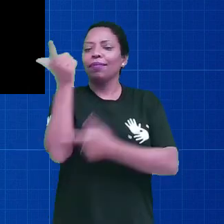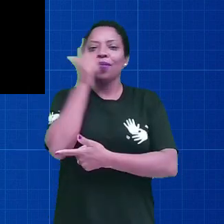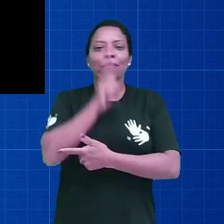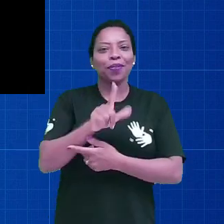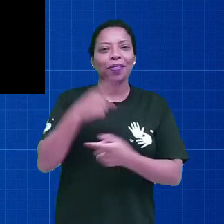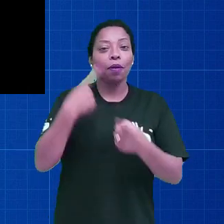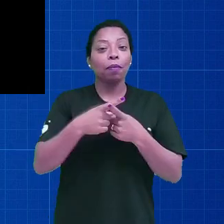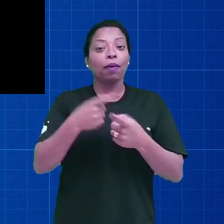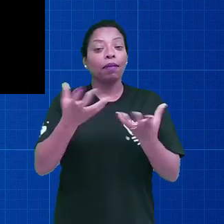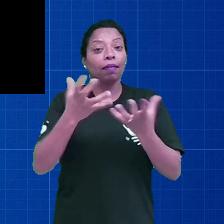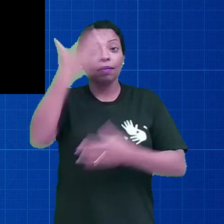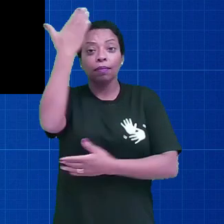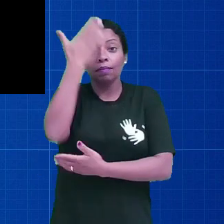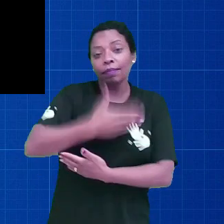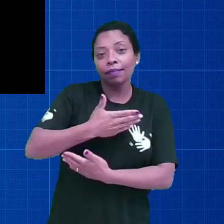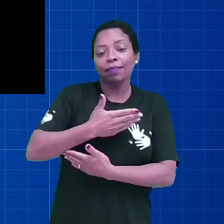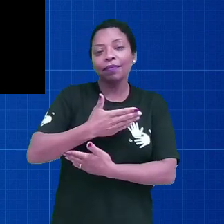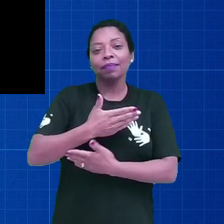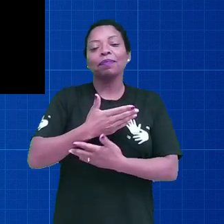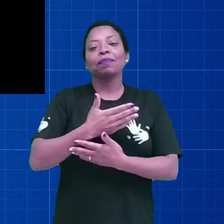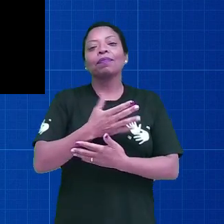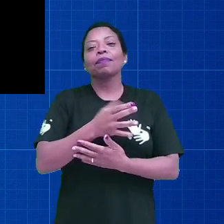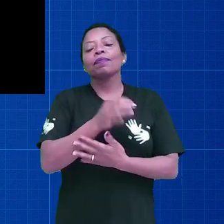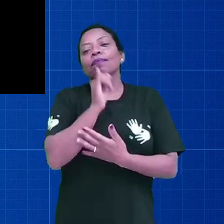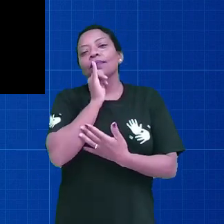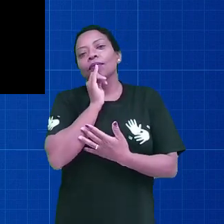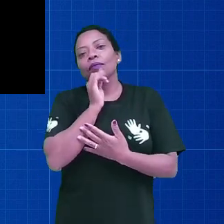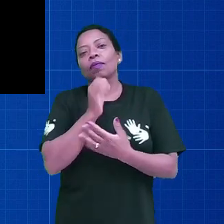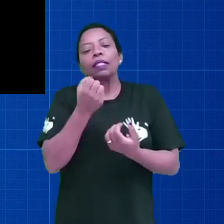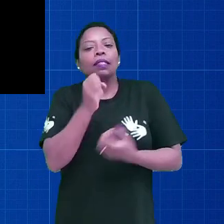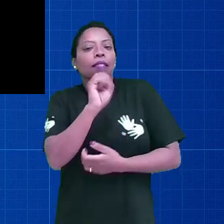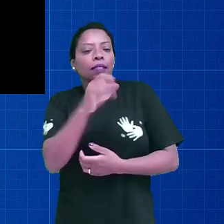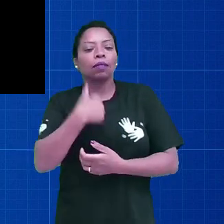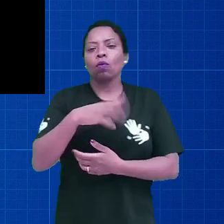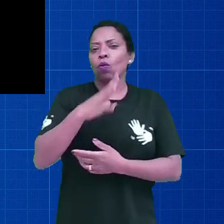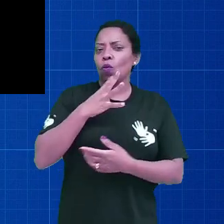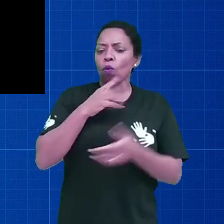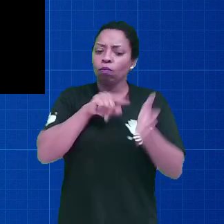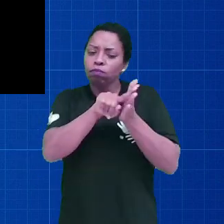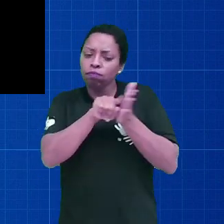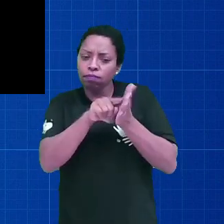O que ele queria provar na época é que, com conhecimento,